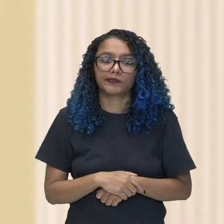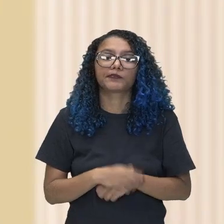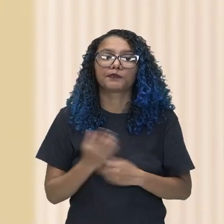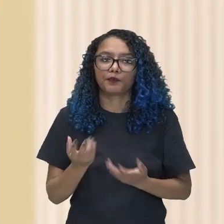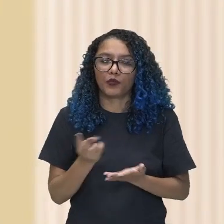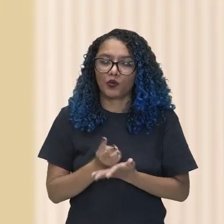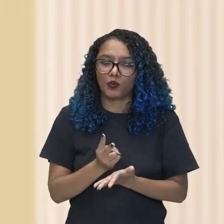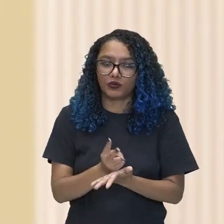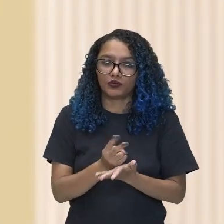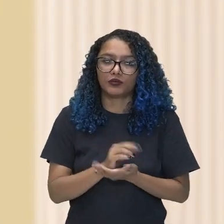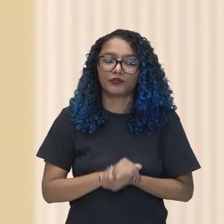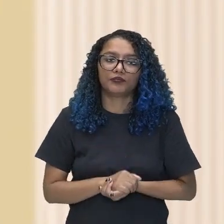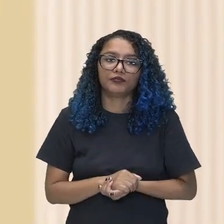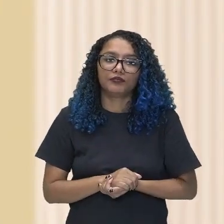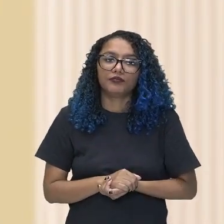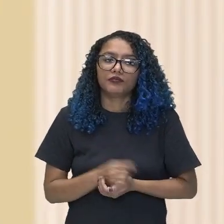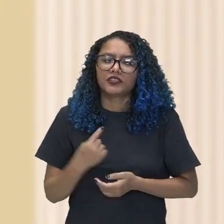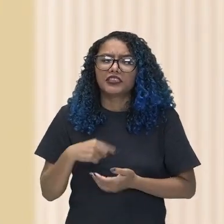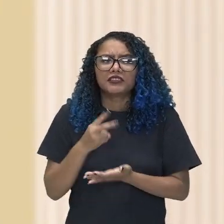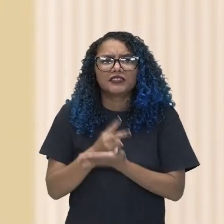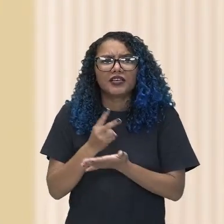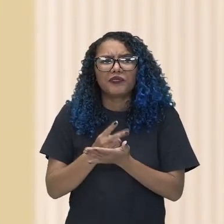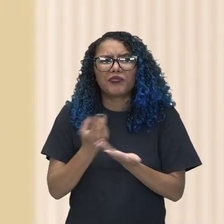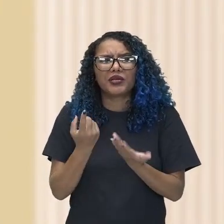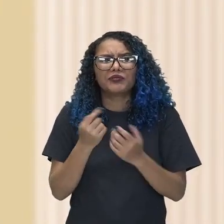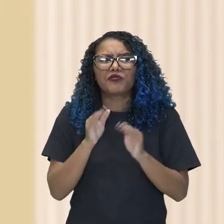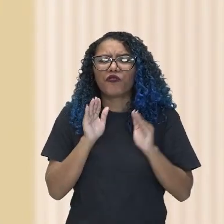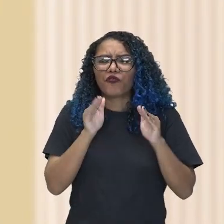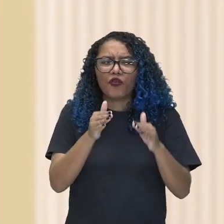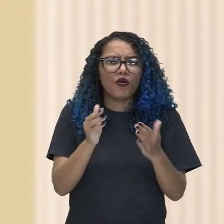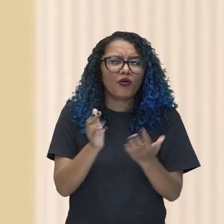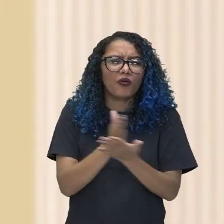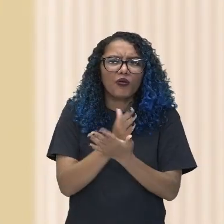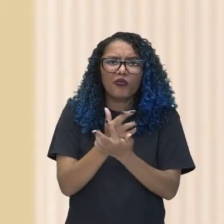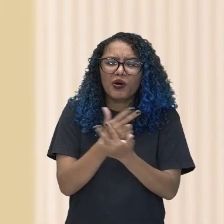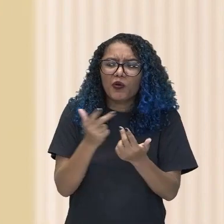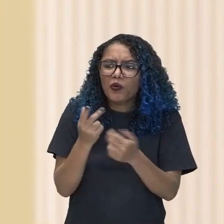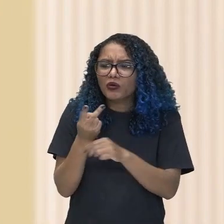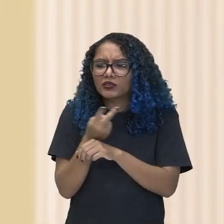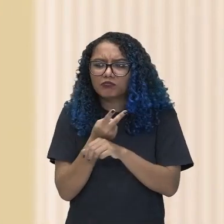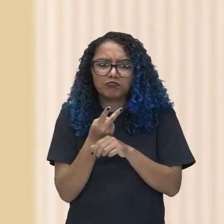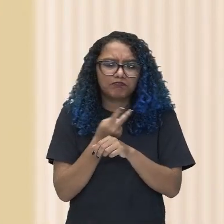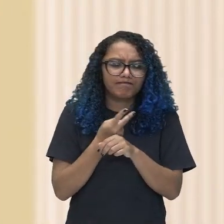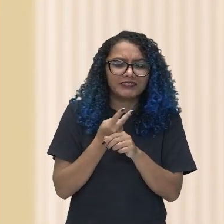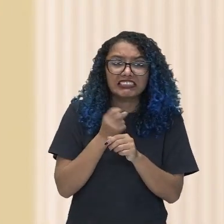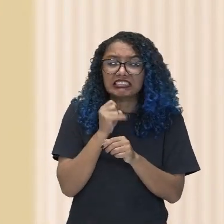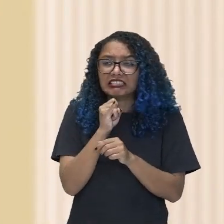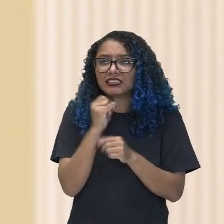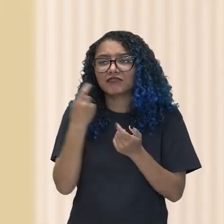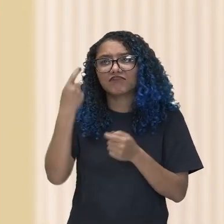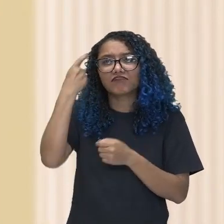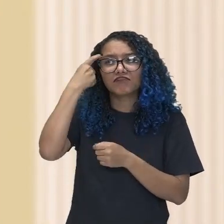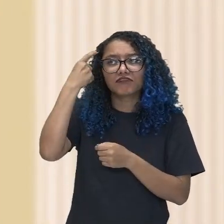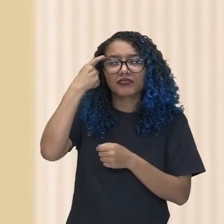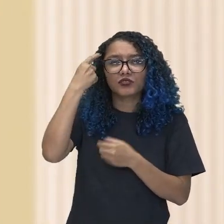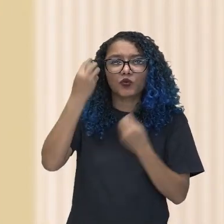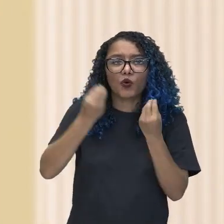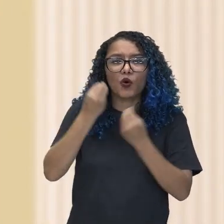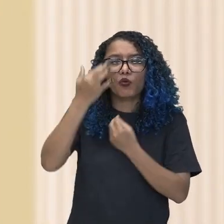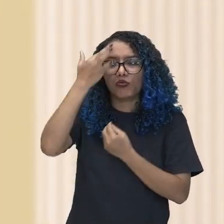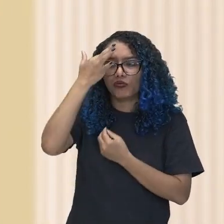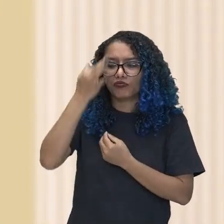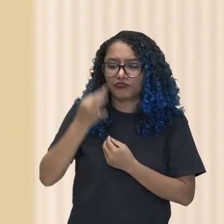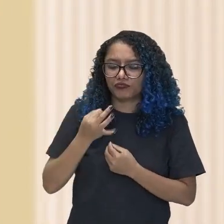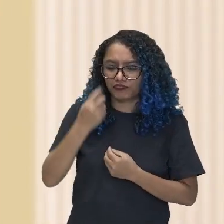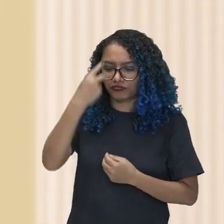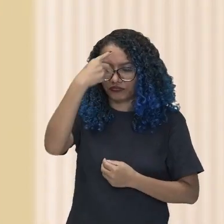sempre buscando alguma coisa. Então, quando eu busco essa compreensão sobre mim, né, eu